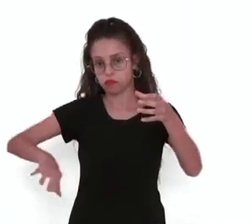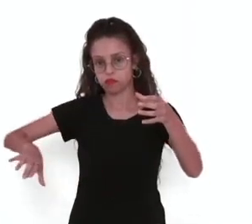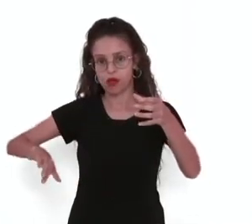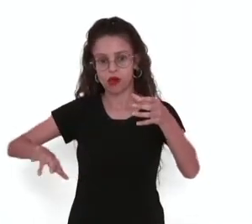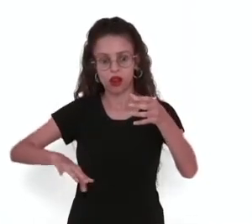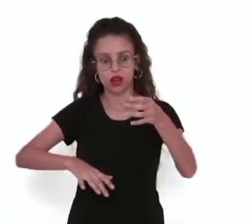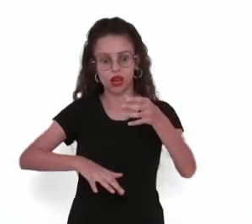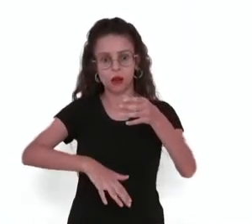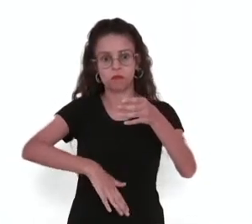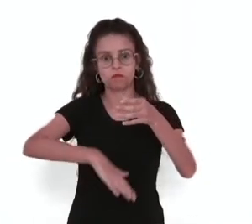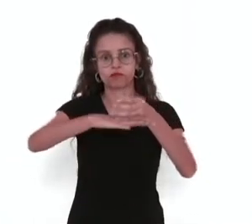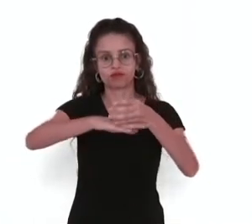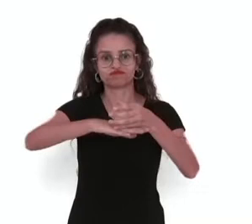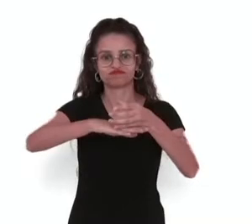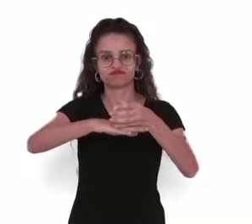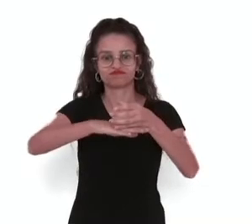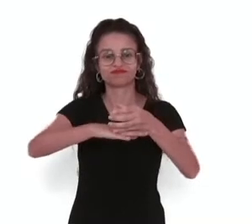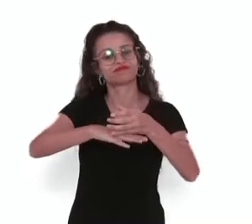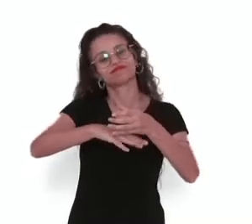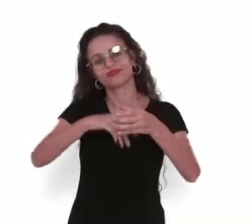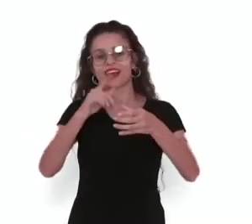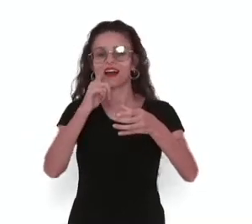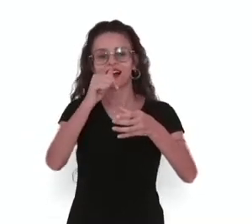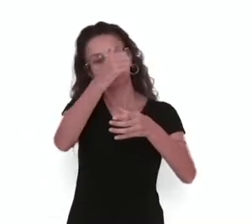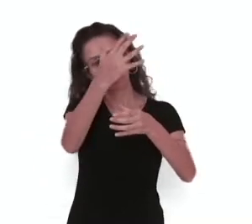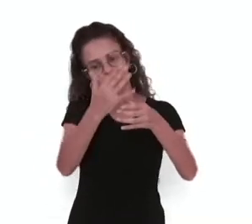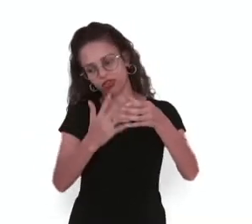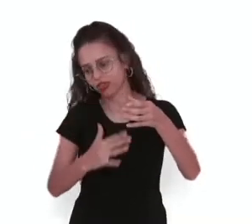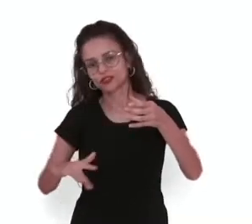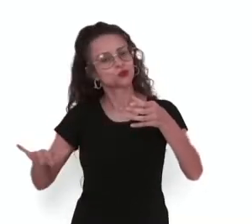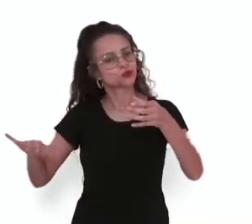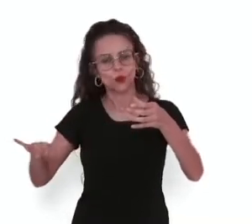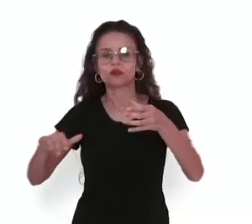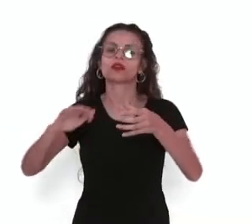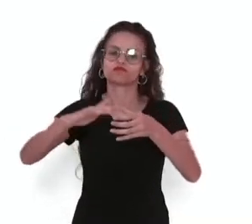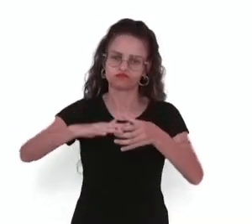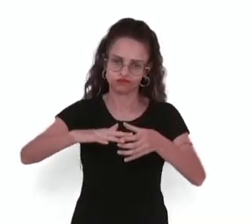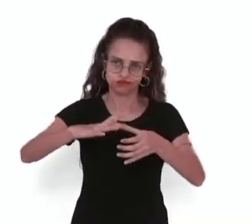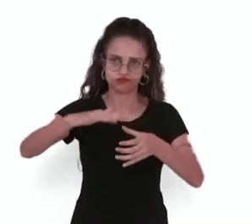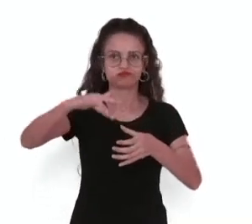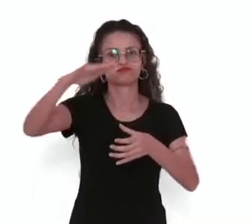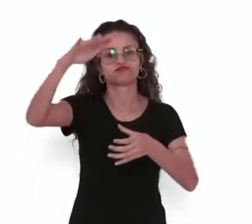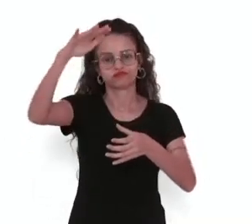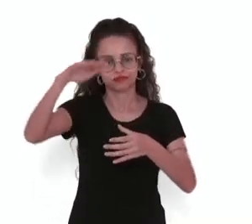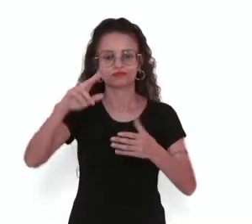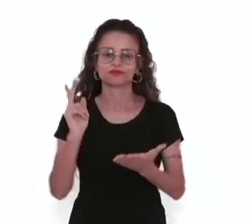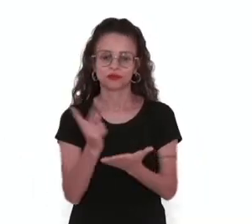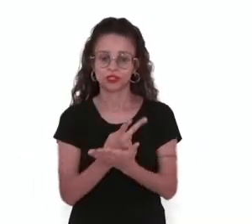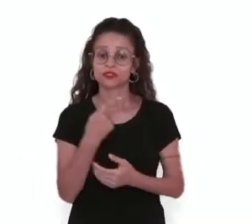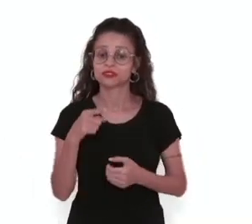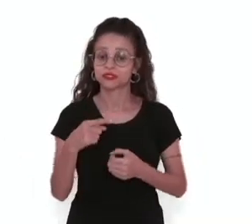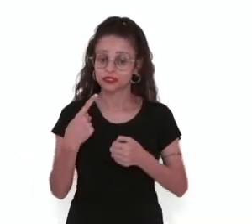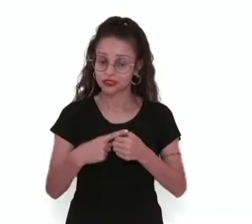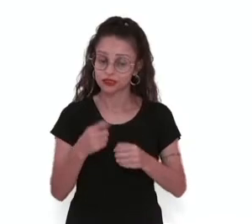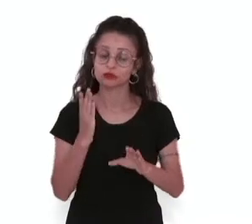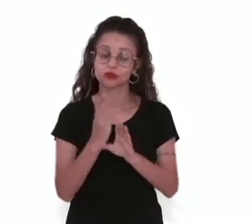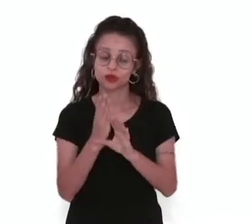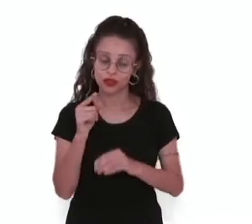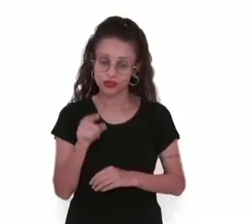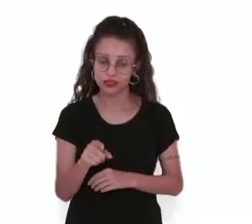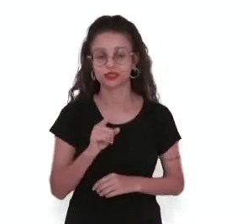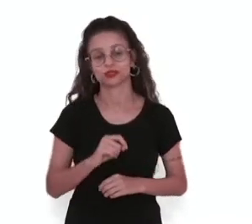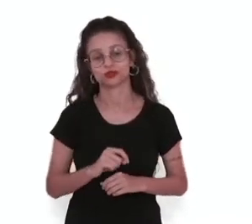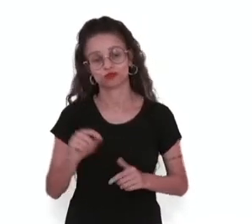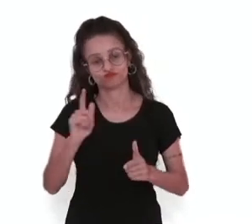e obstruem o escoamento d'água. Os alagamentos pontuais dentro da cidade são causados por esses